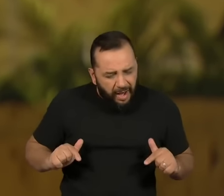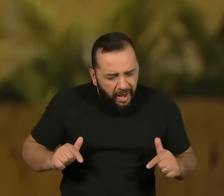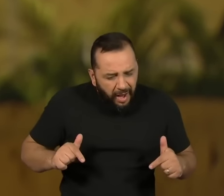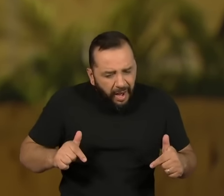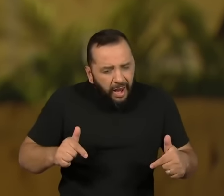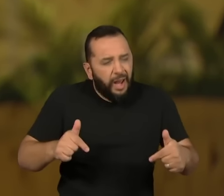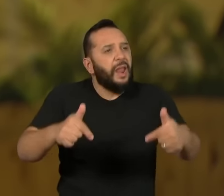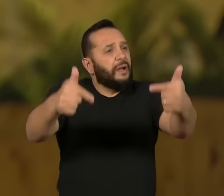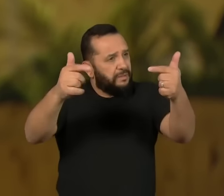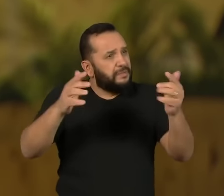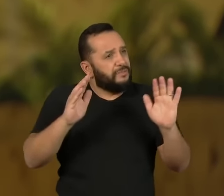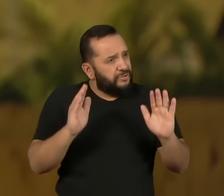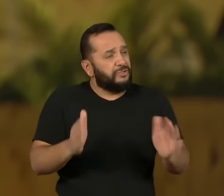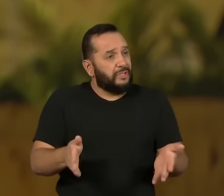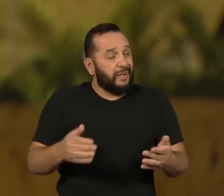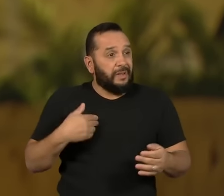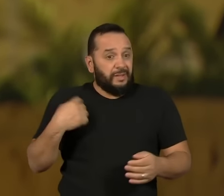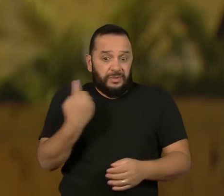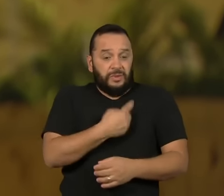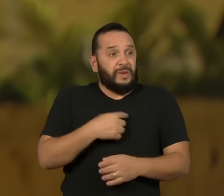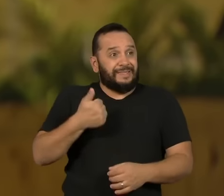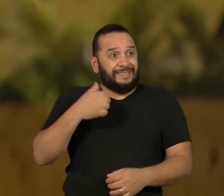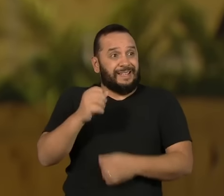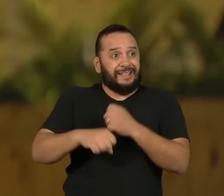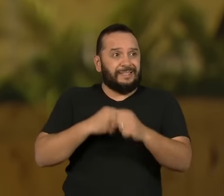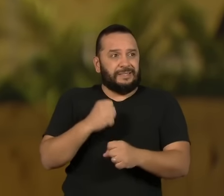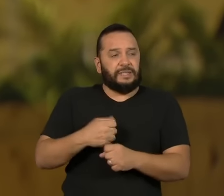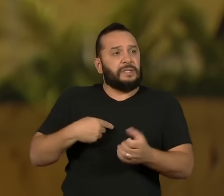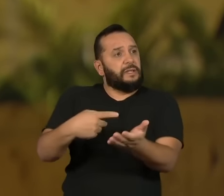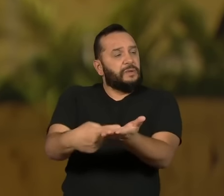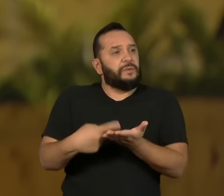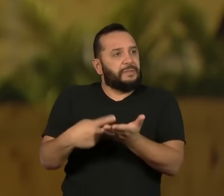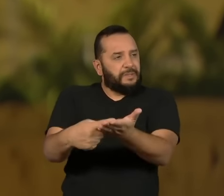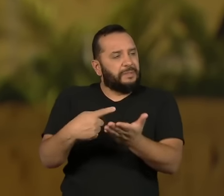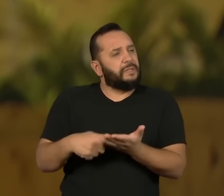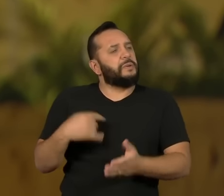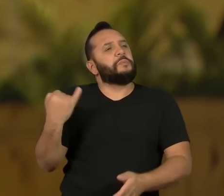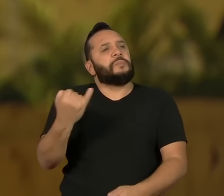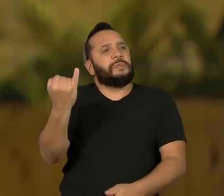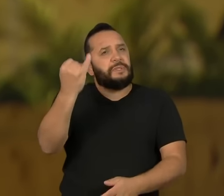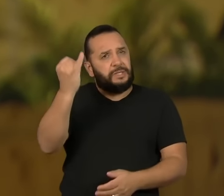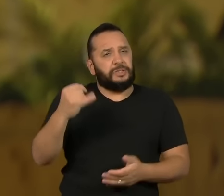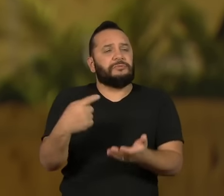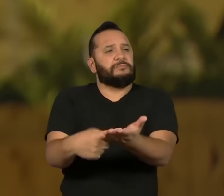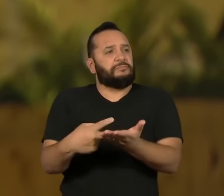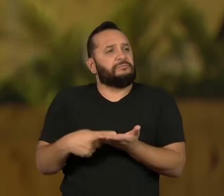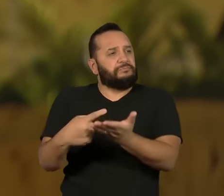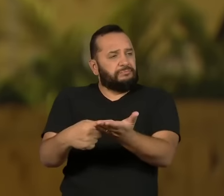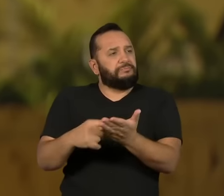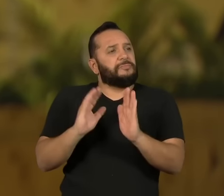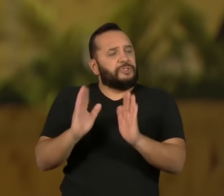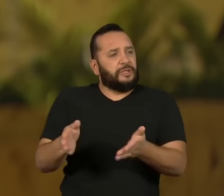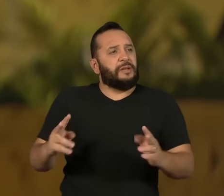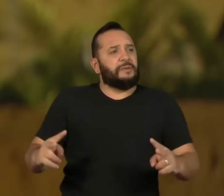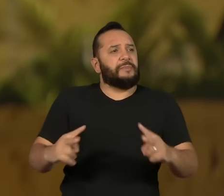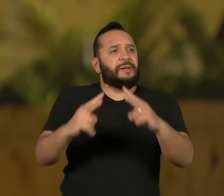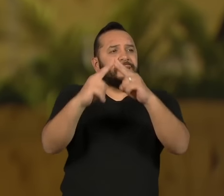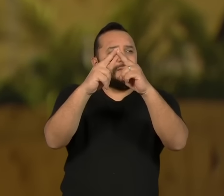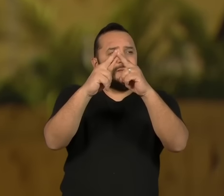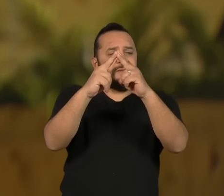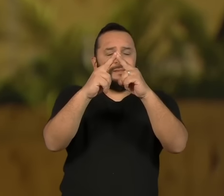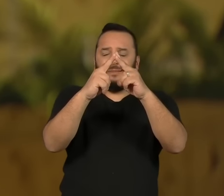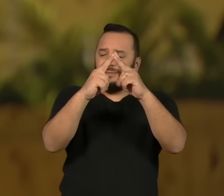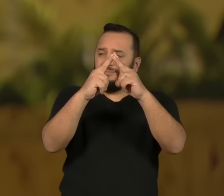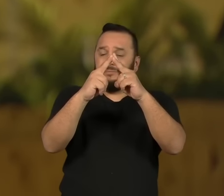gente já gastou 10 anos na negociação, foi fundamental essa negociação do Acordo de Paris, mas a gente já